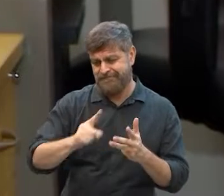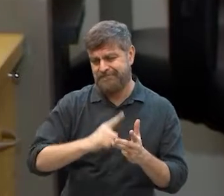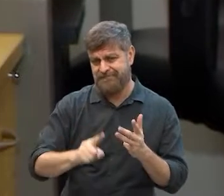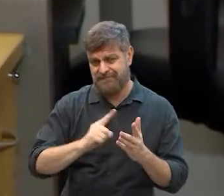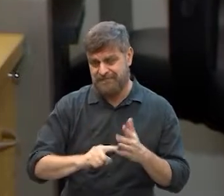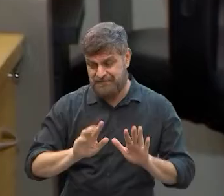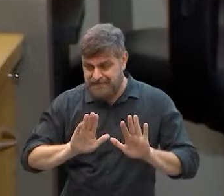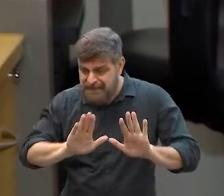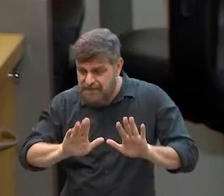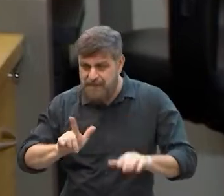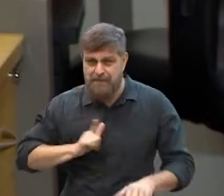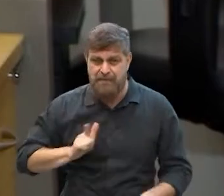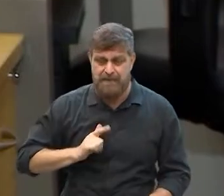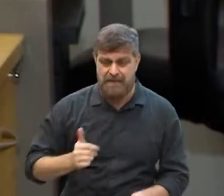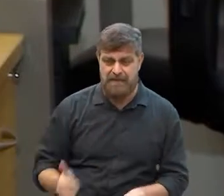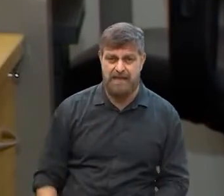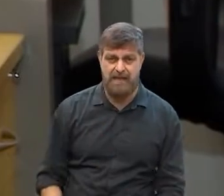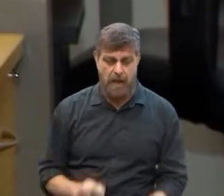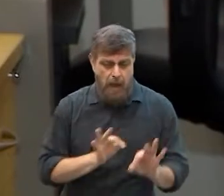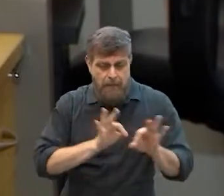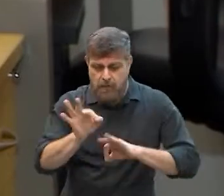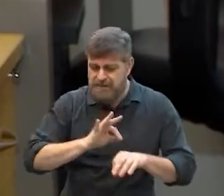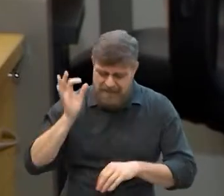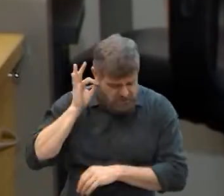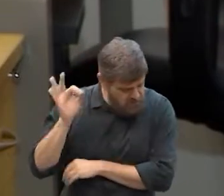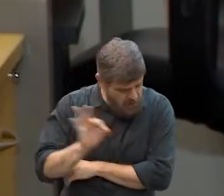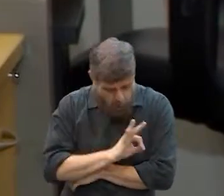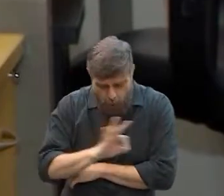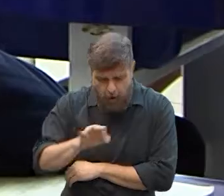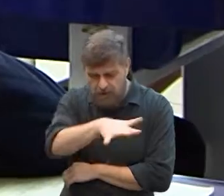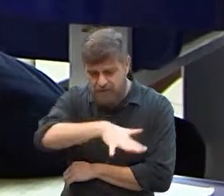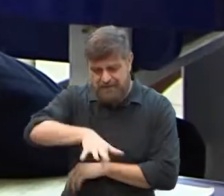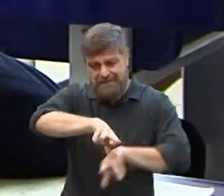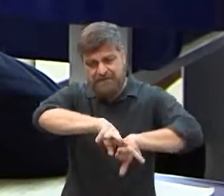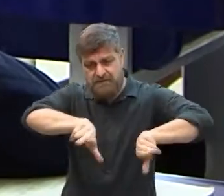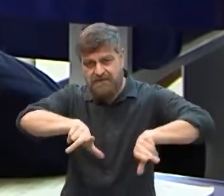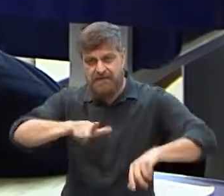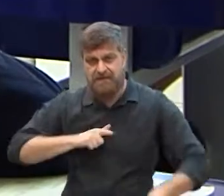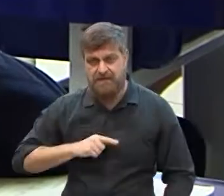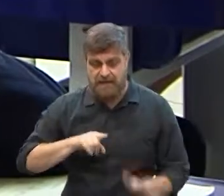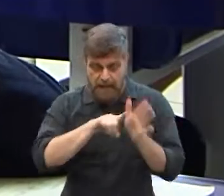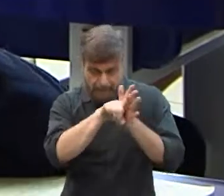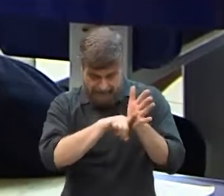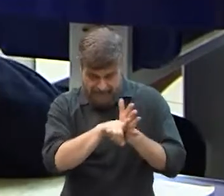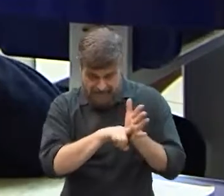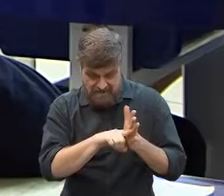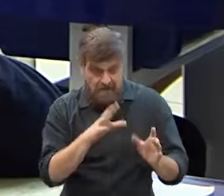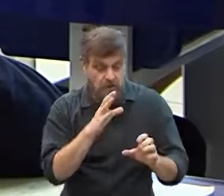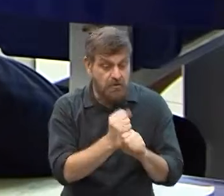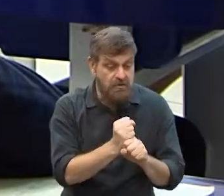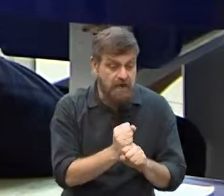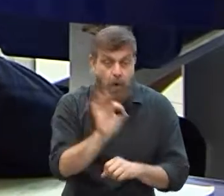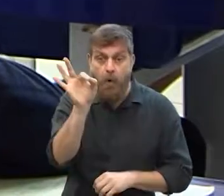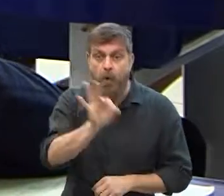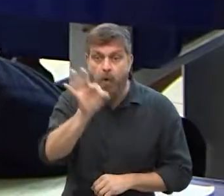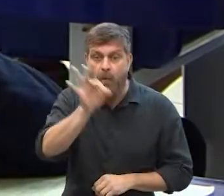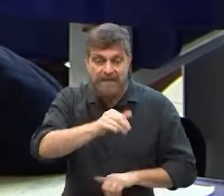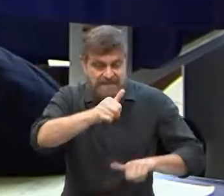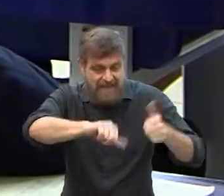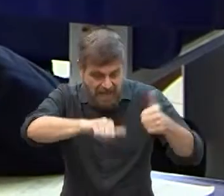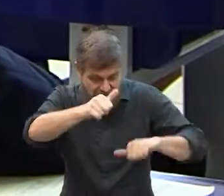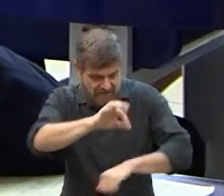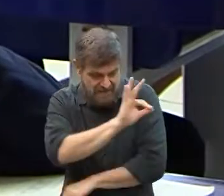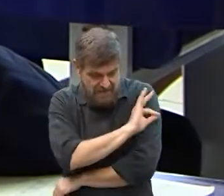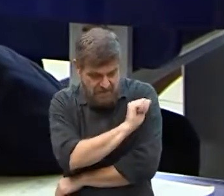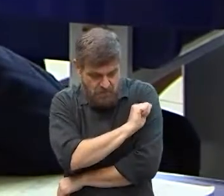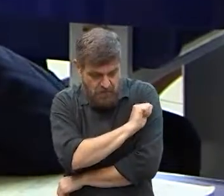mas possuem ótimos projetos em várias áreas. Tanto que o índice, que é o IDEB, que é um índice que avalia